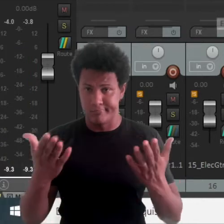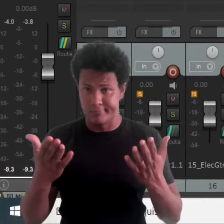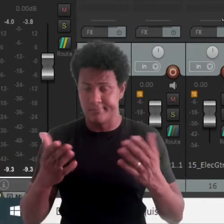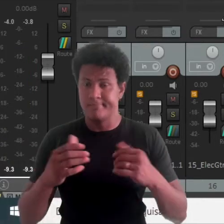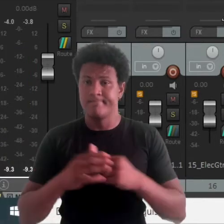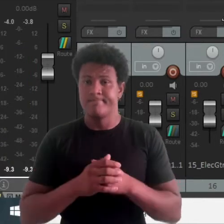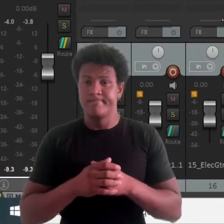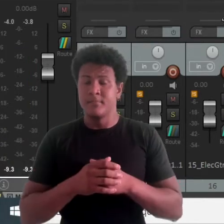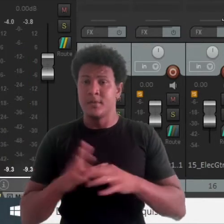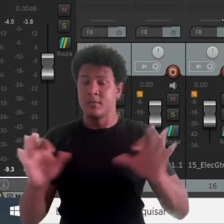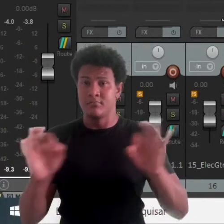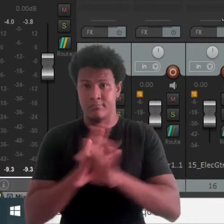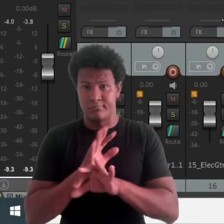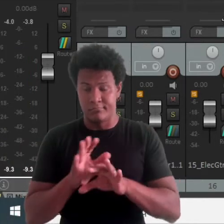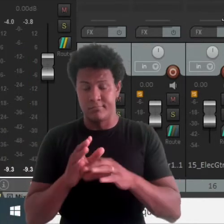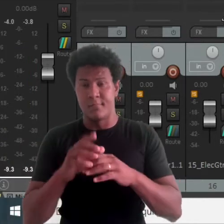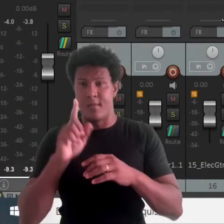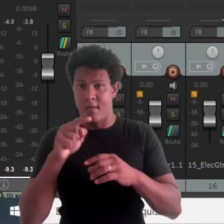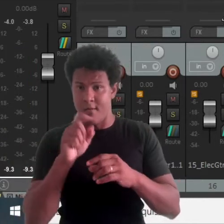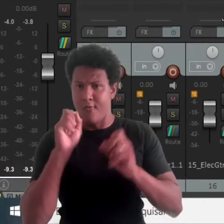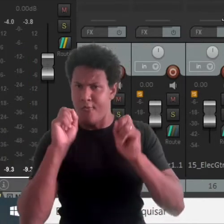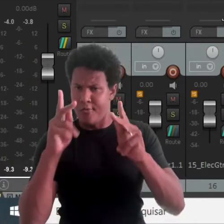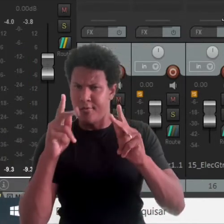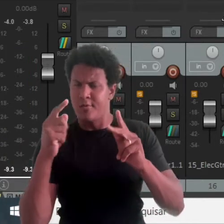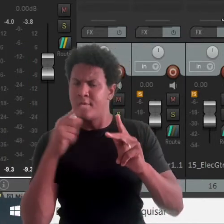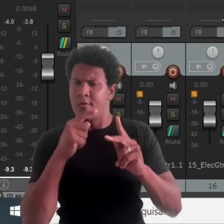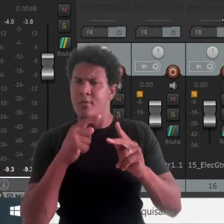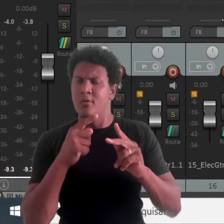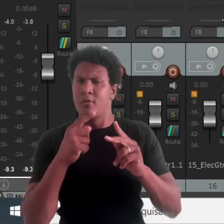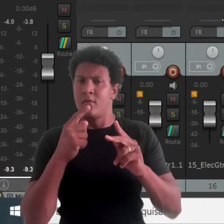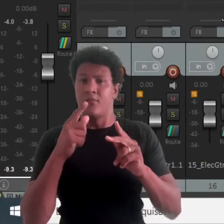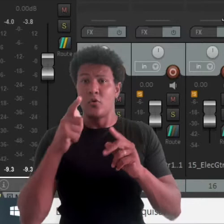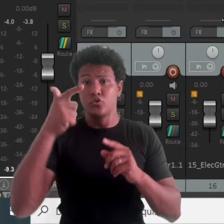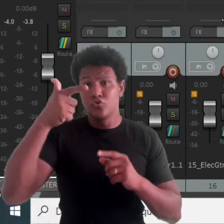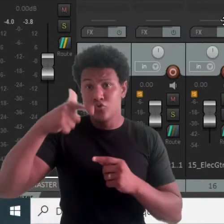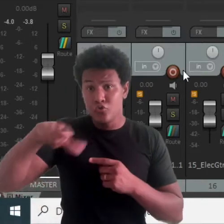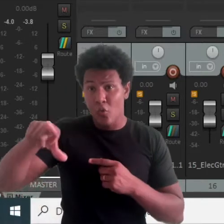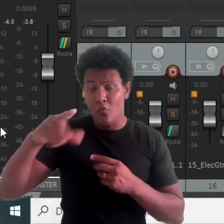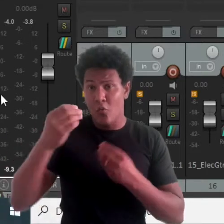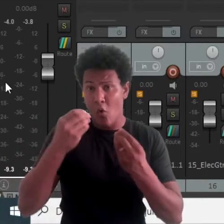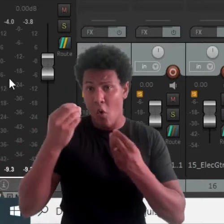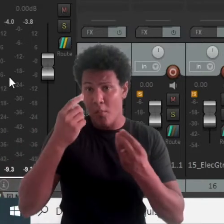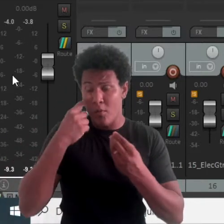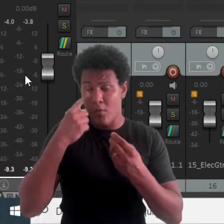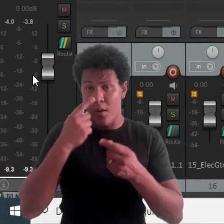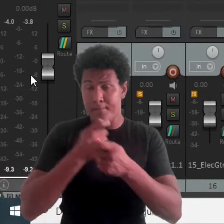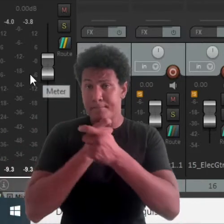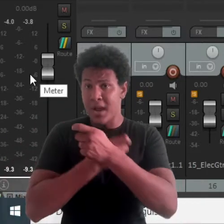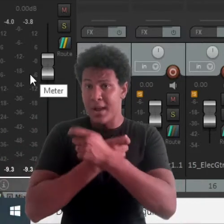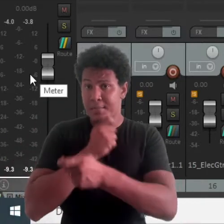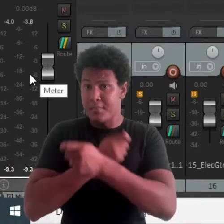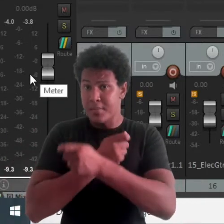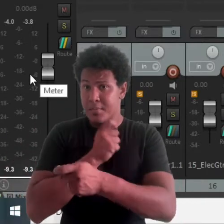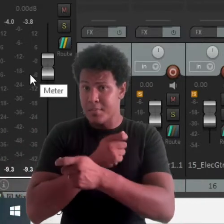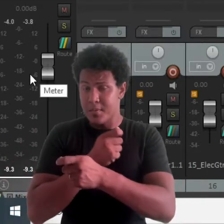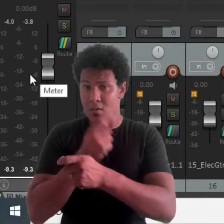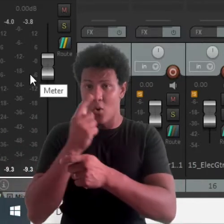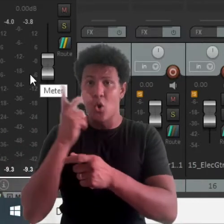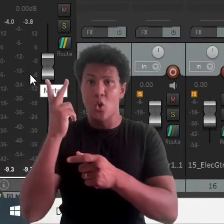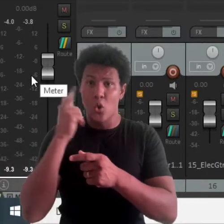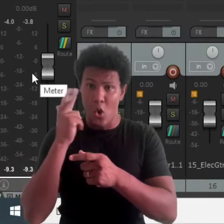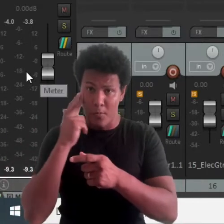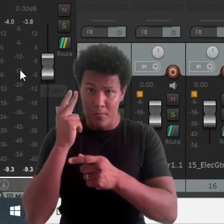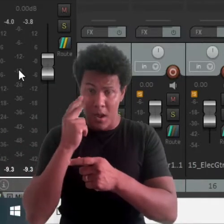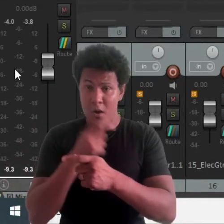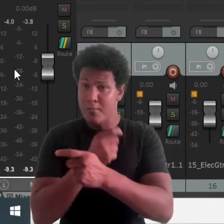Pronto, é uma coisa, se vocês prestarem atenção, eu vou soltar de novo e vou falar para vocês uma coisa, ó. A bateria normal, o bumbo,